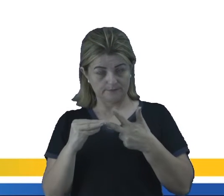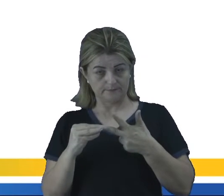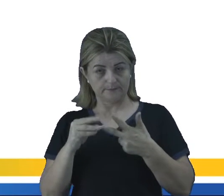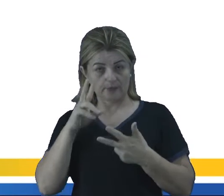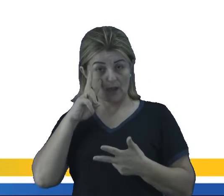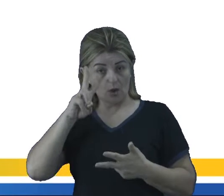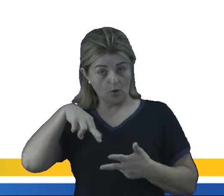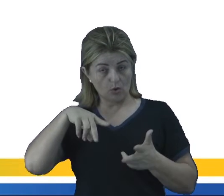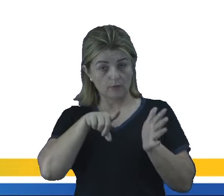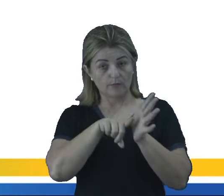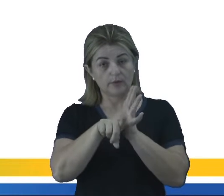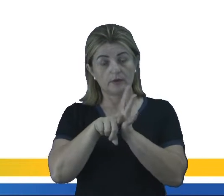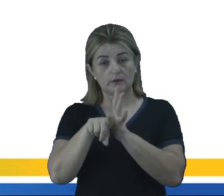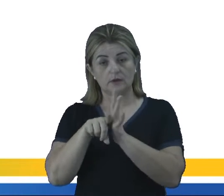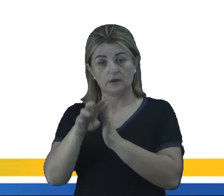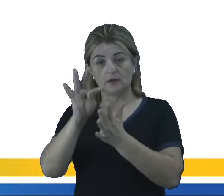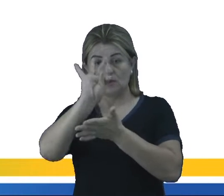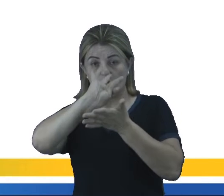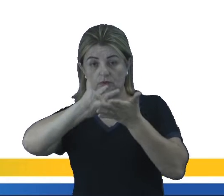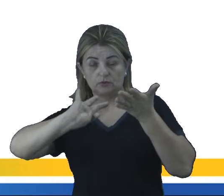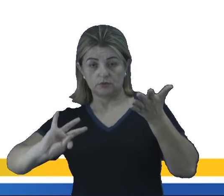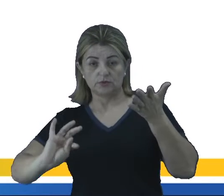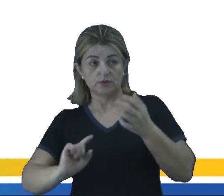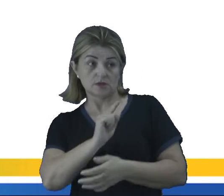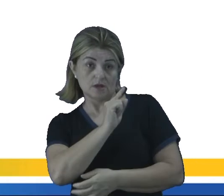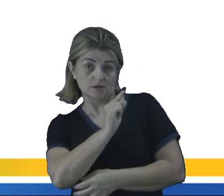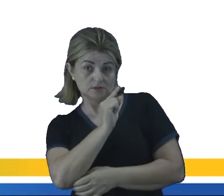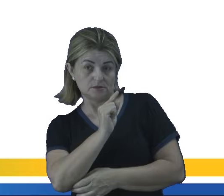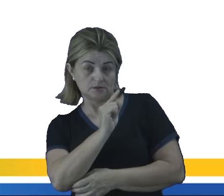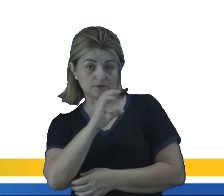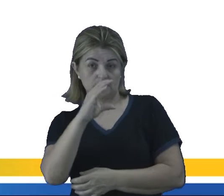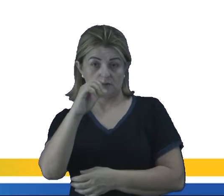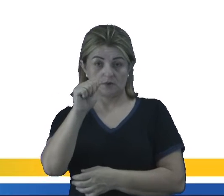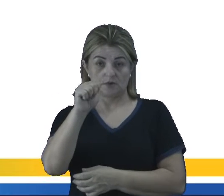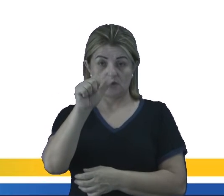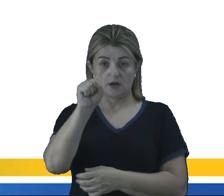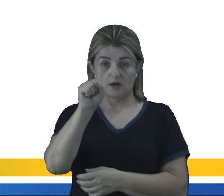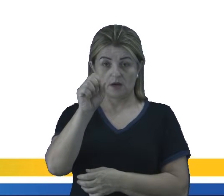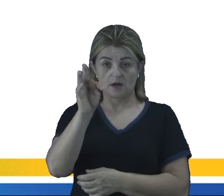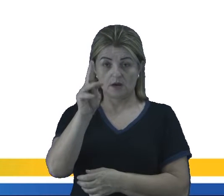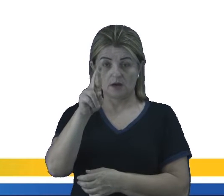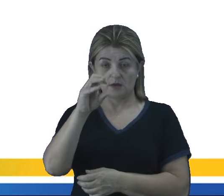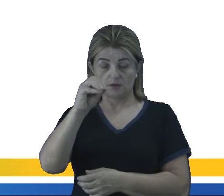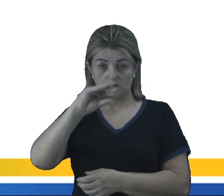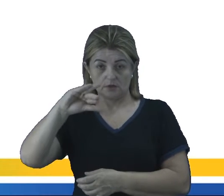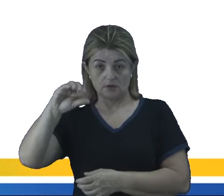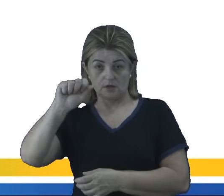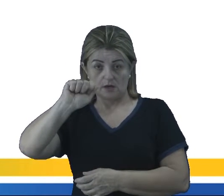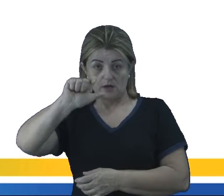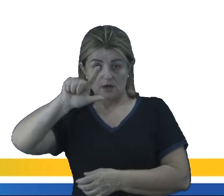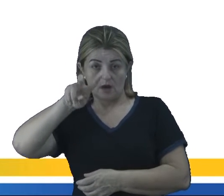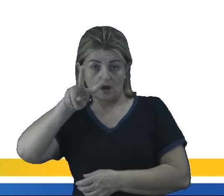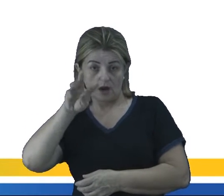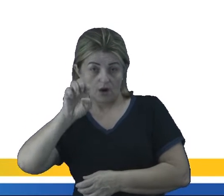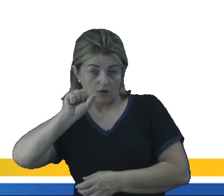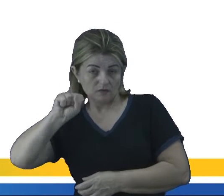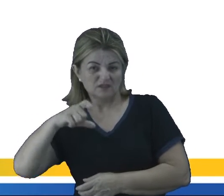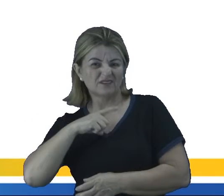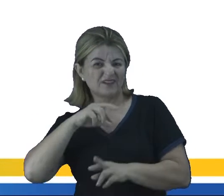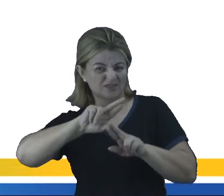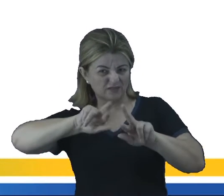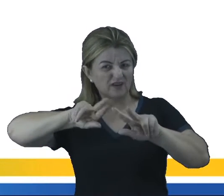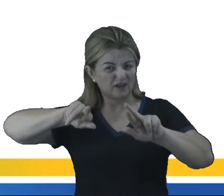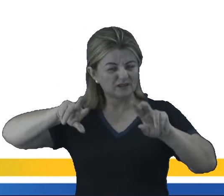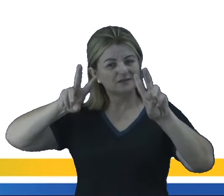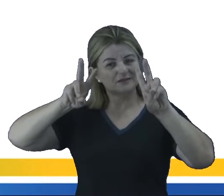escravidão como parte da nossa história, tá? Ali nós temos a questão que foi proposta. Os textos A e B, escritos